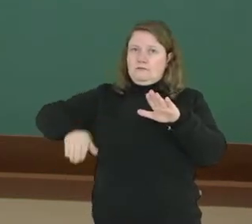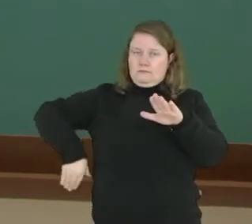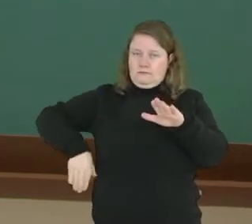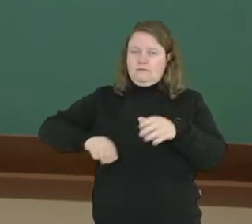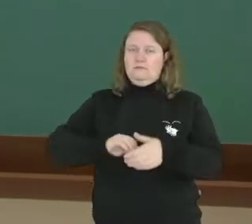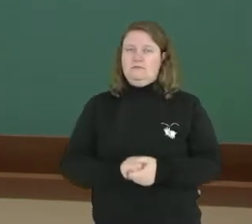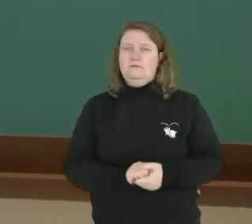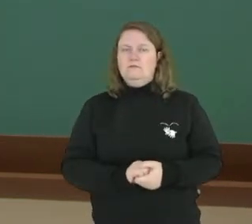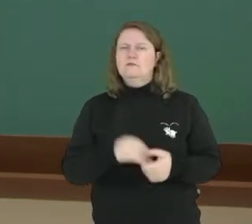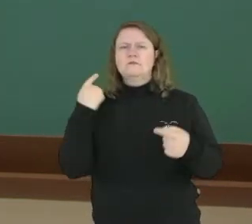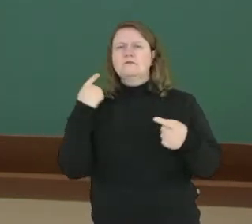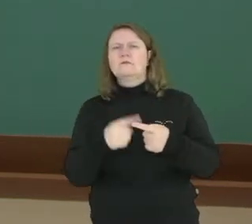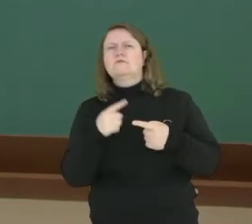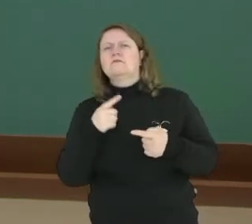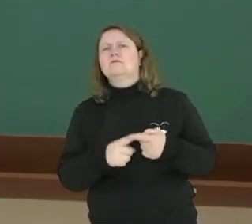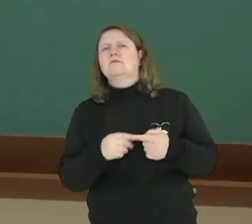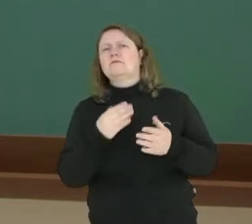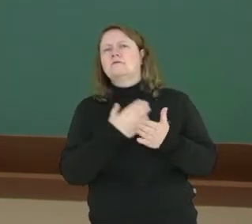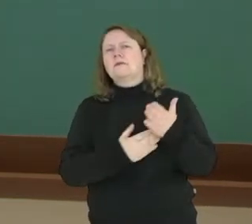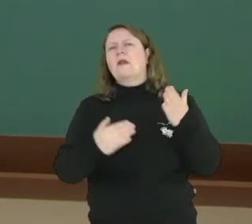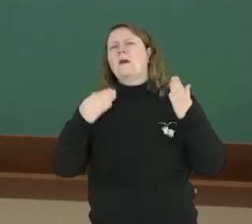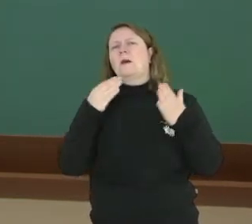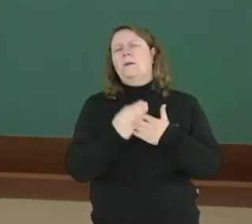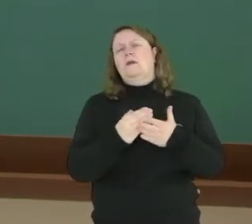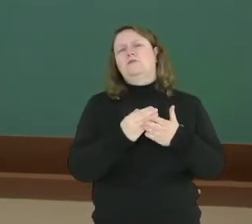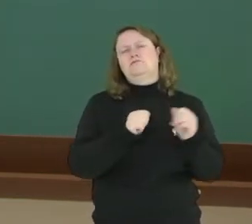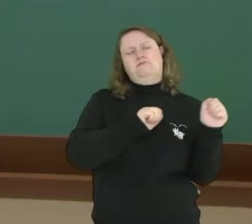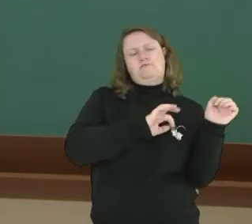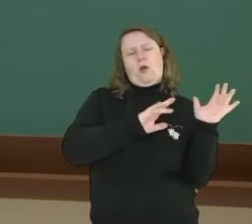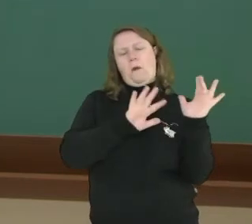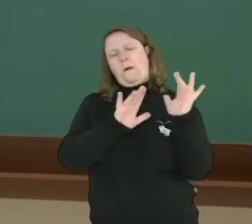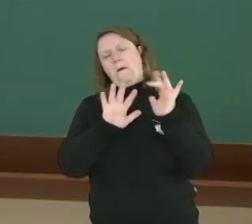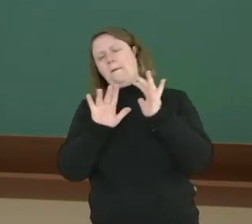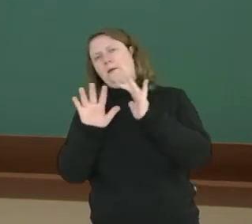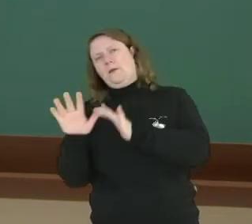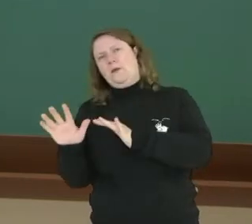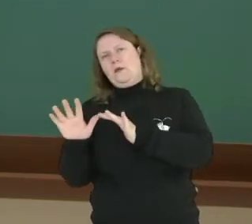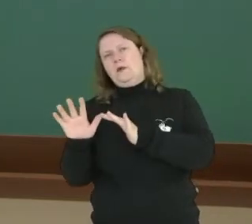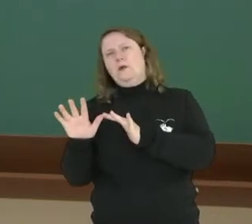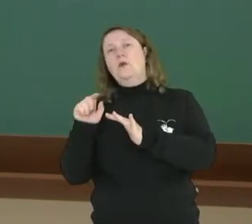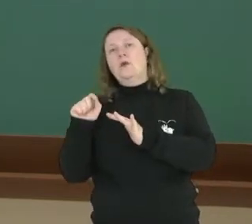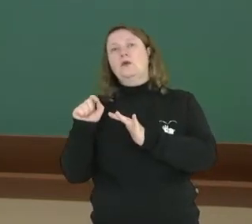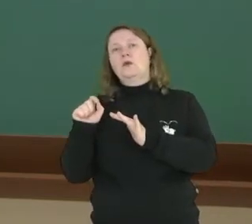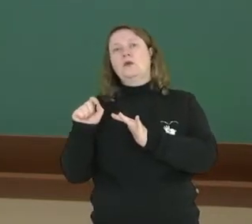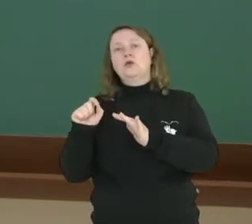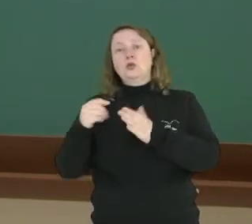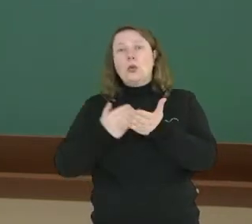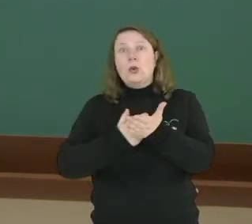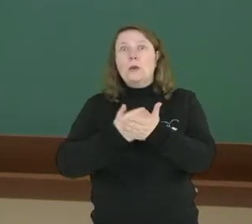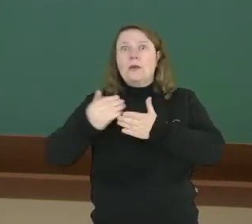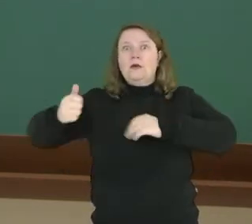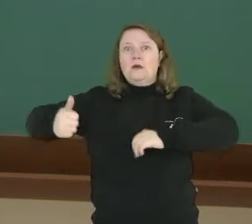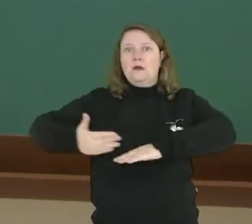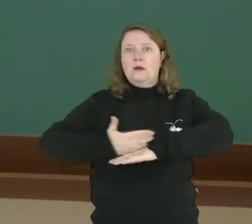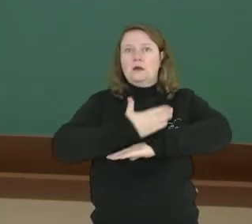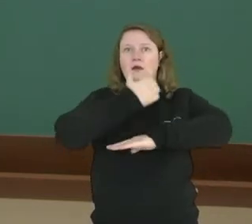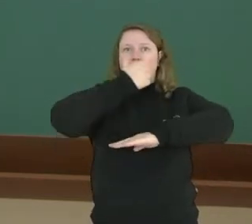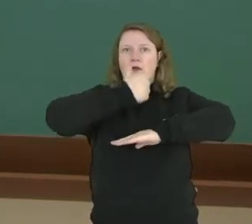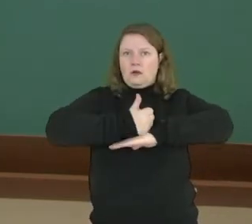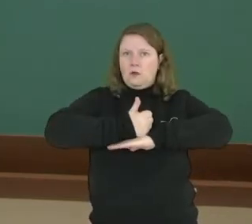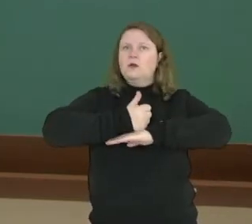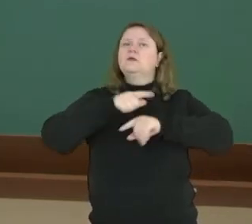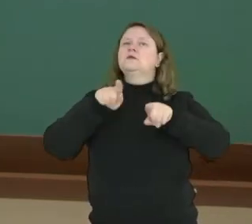Porque foi uma das áreas mais ocupadas ali do Brasil, né, desde o início da colonização. Então, infelizmente, a gente teve